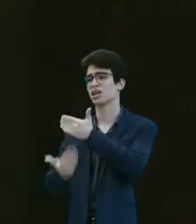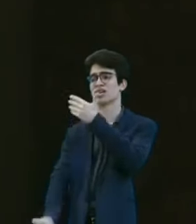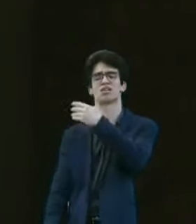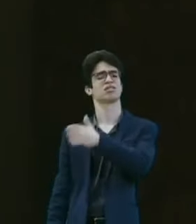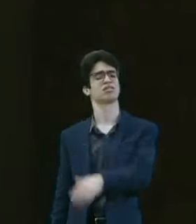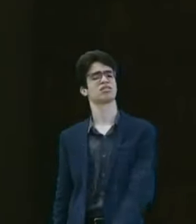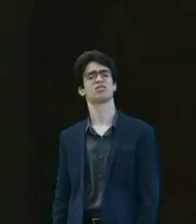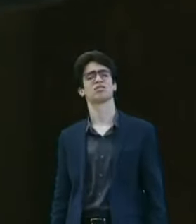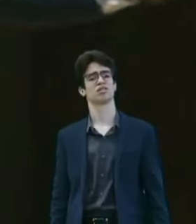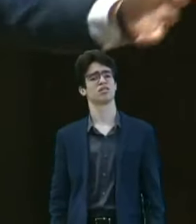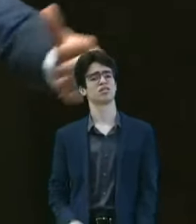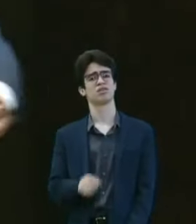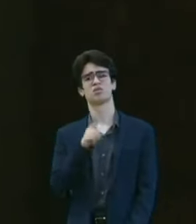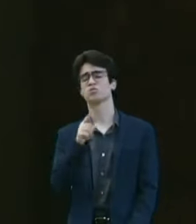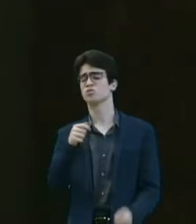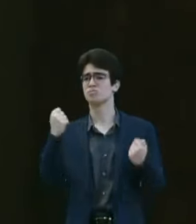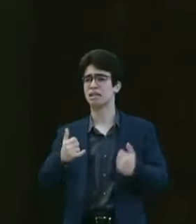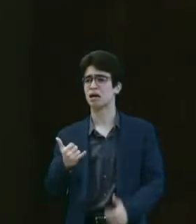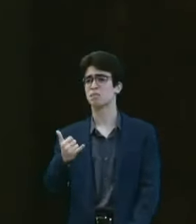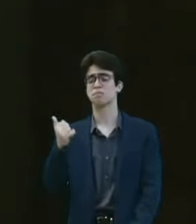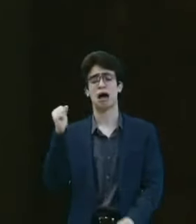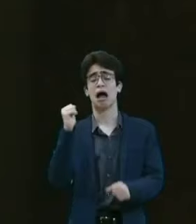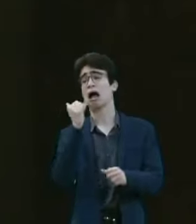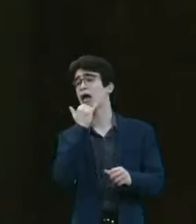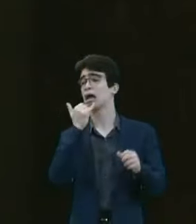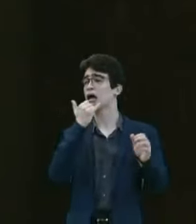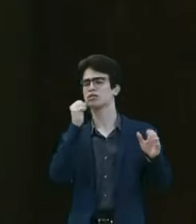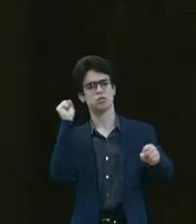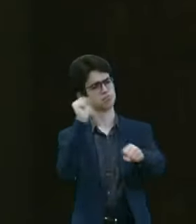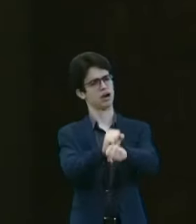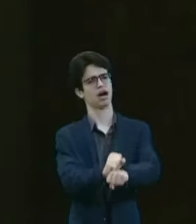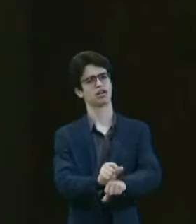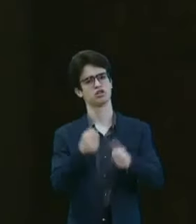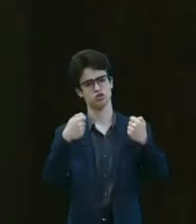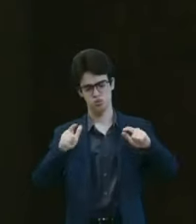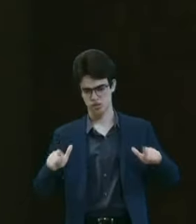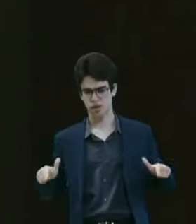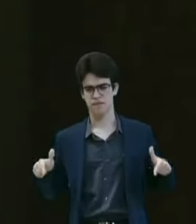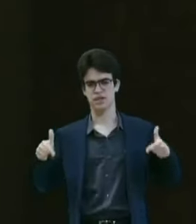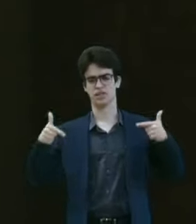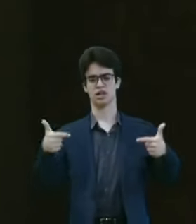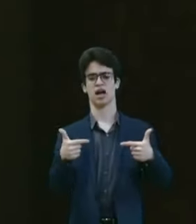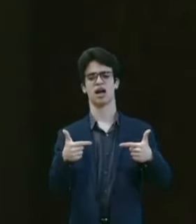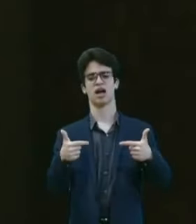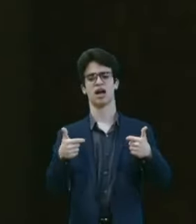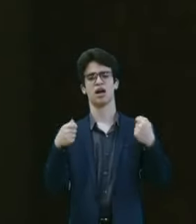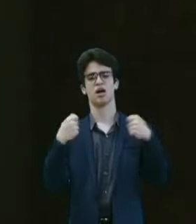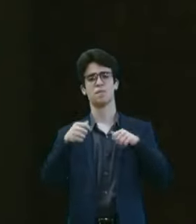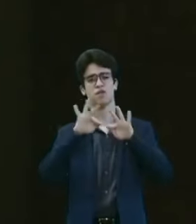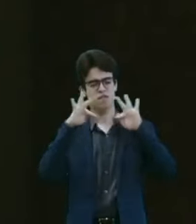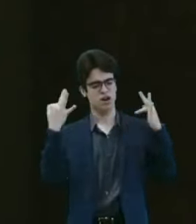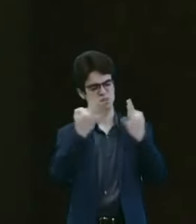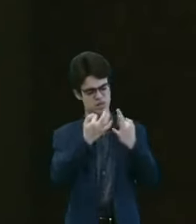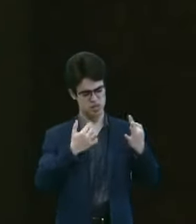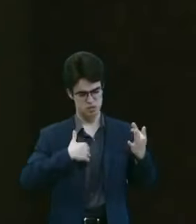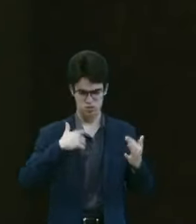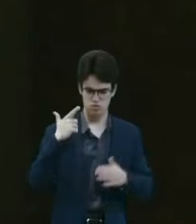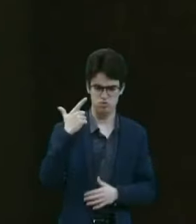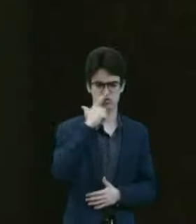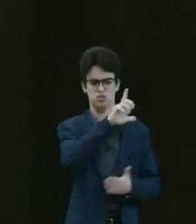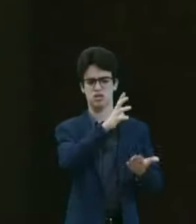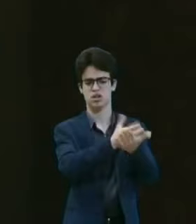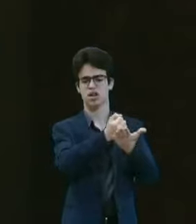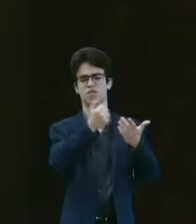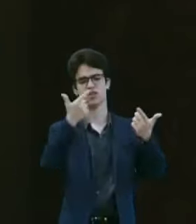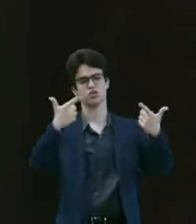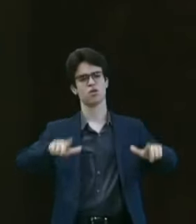Meu irmão, para de se vitimizar. Enfrenta a situação, reconquista a tua casa,